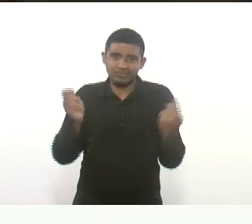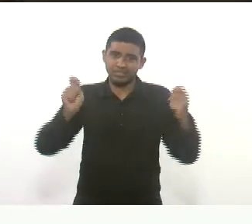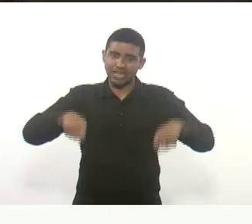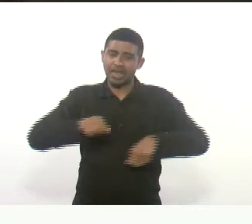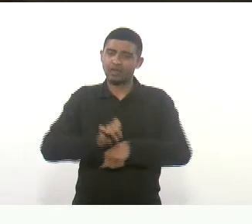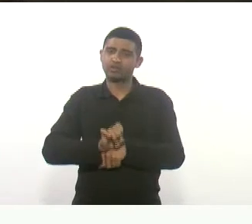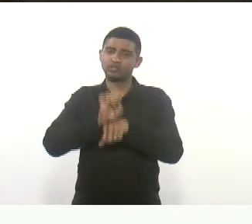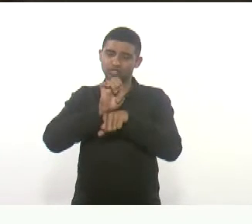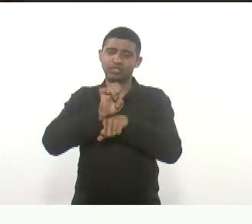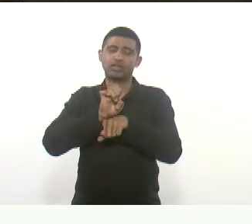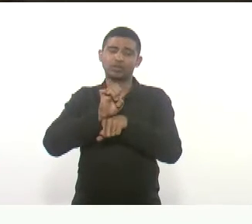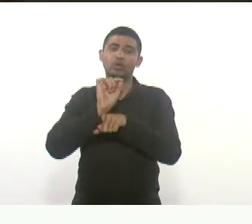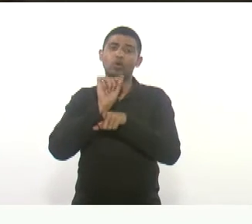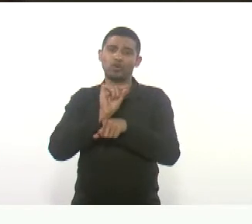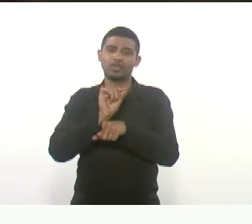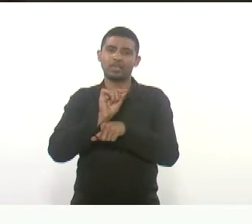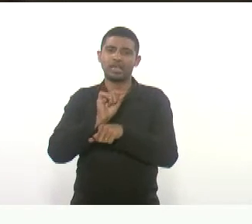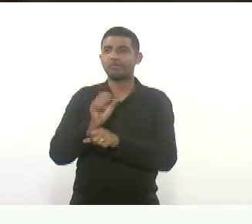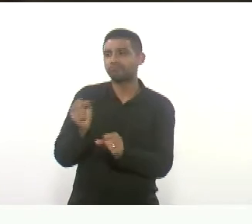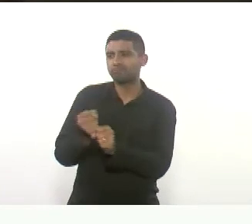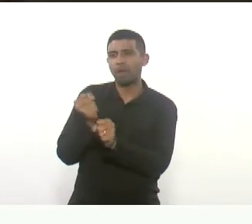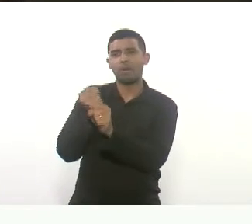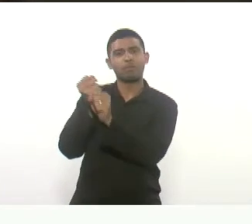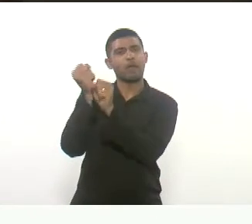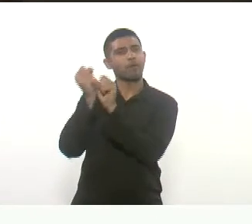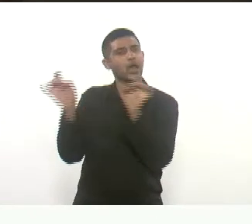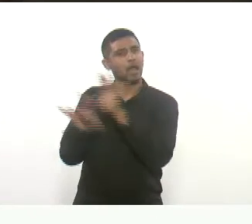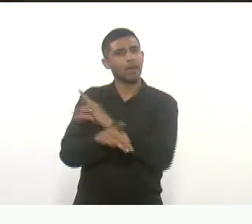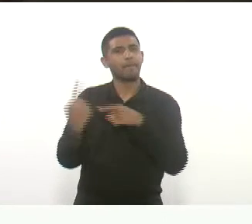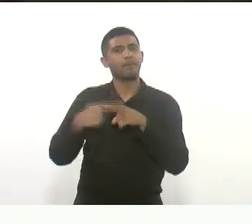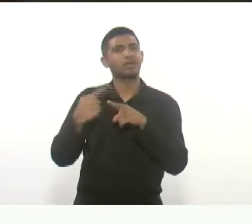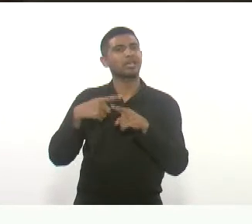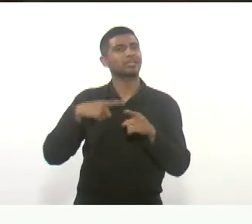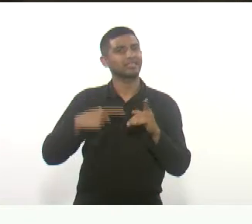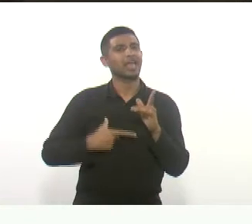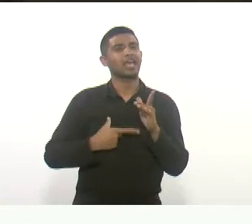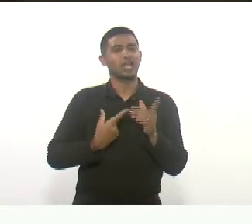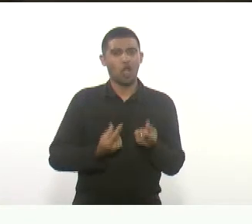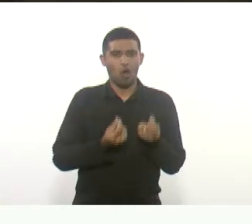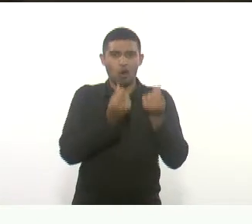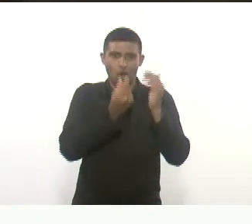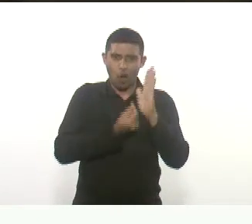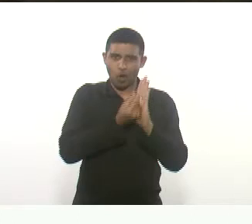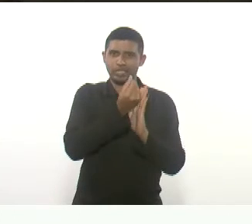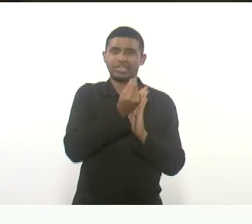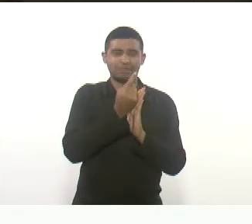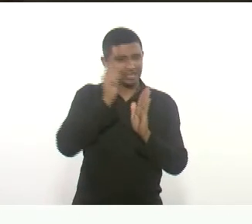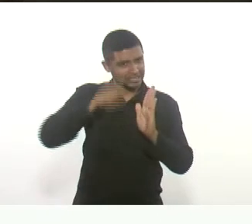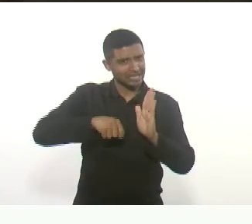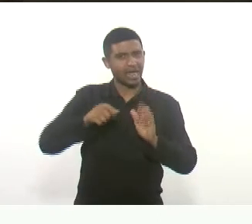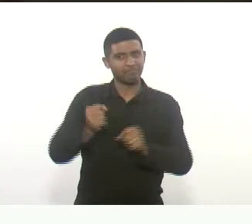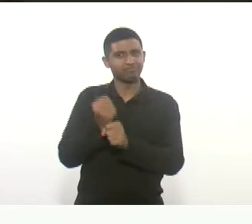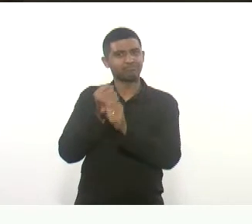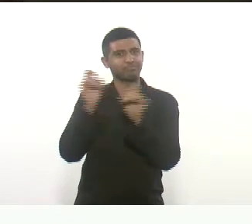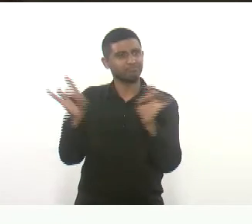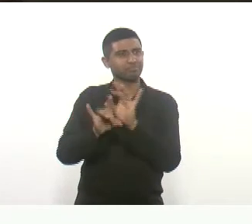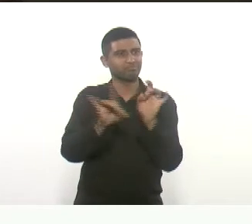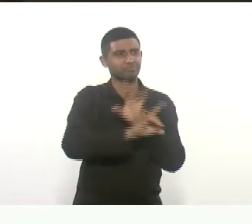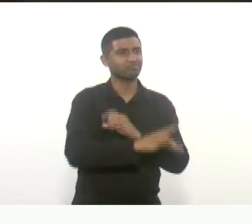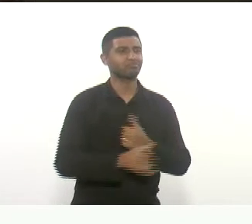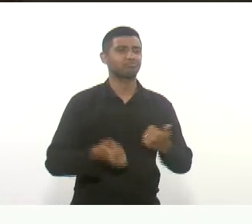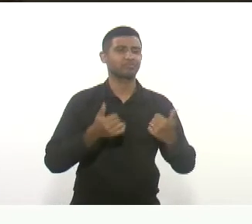bem terminar as obras por ter orçamento para tal, e a gente poderia ter mais escolas estaduais. E a